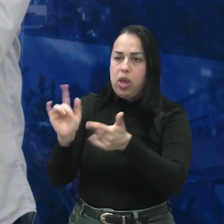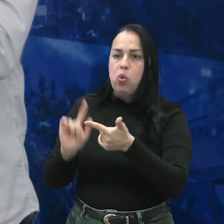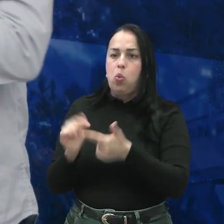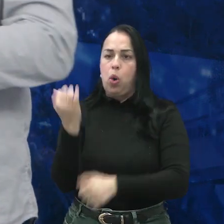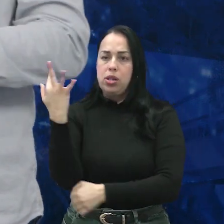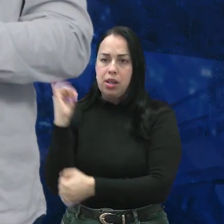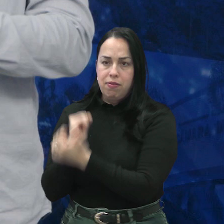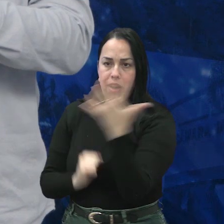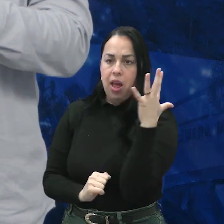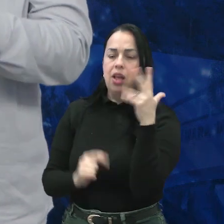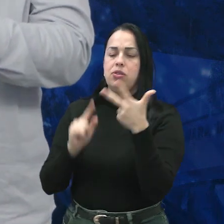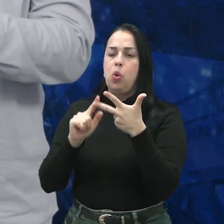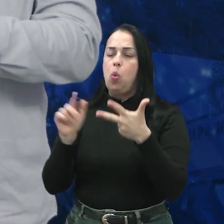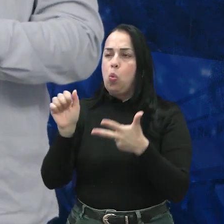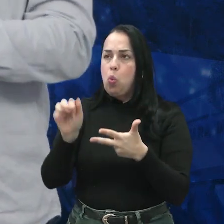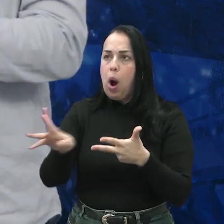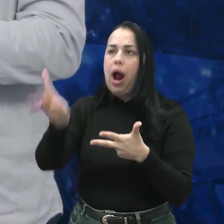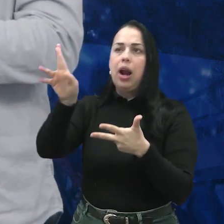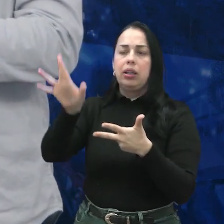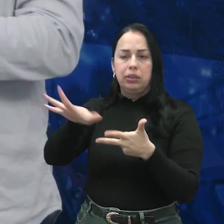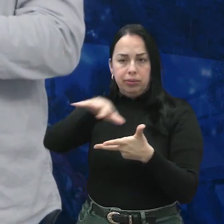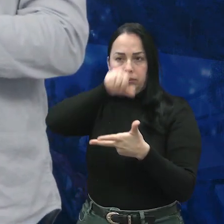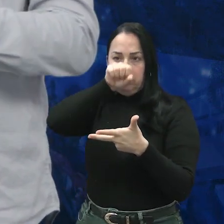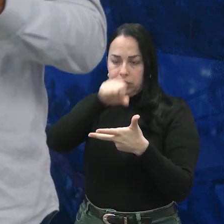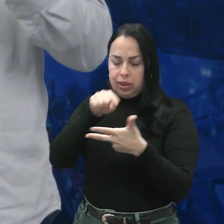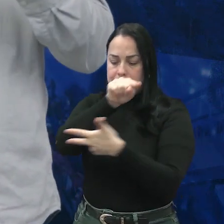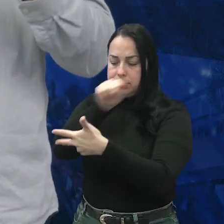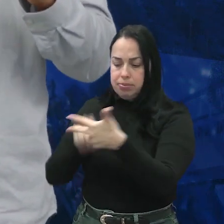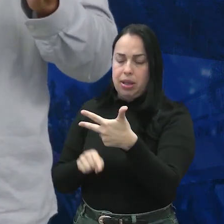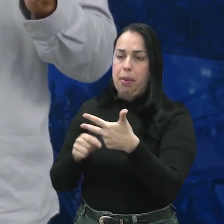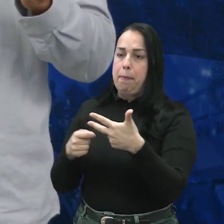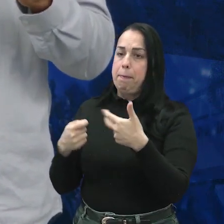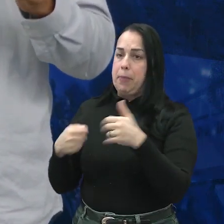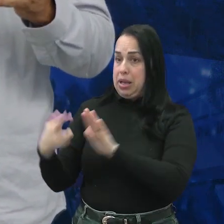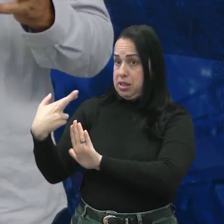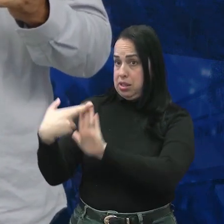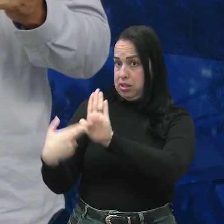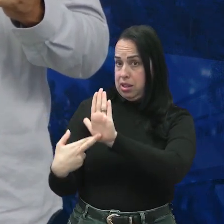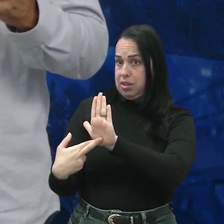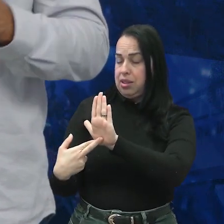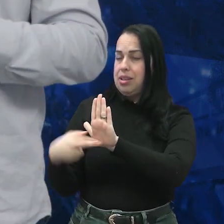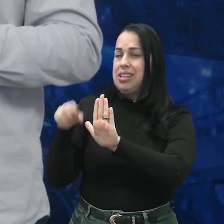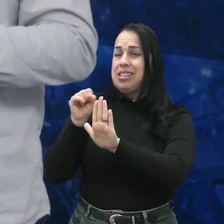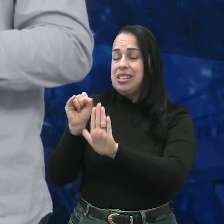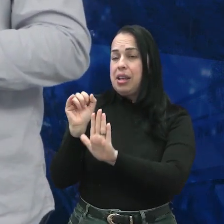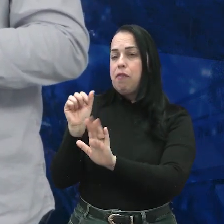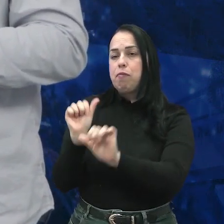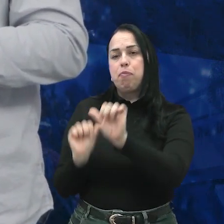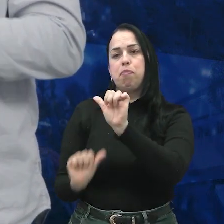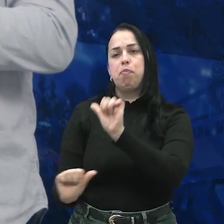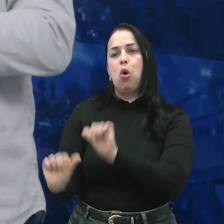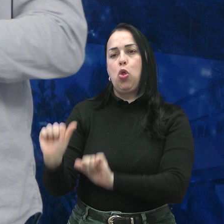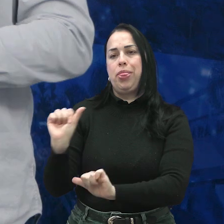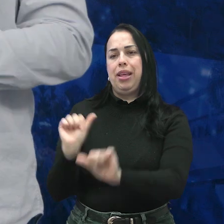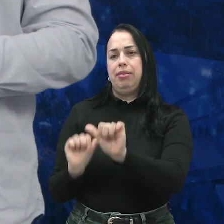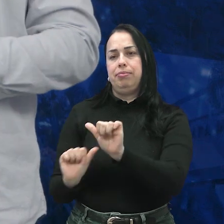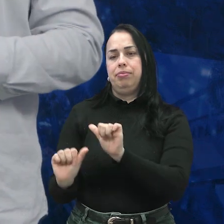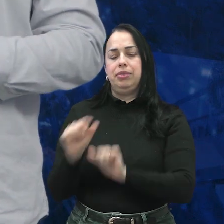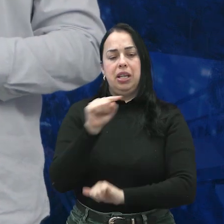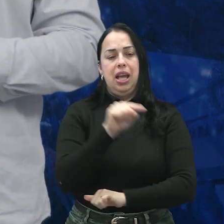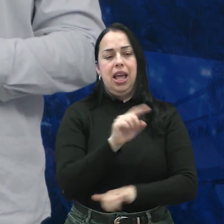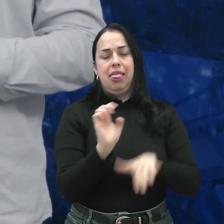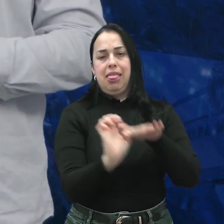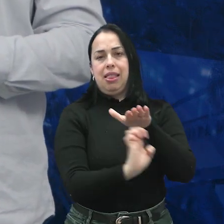a floresta, coloca o ar, coloca tudo. Se essas regras são flexibilizadas, o empreendedor